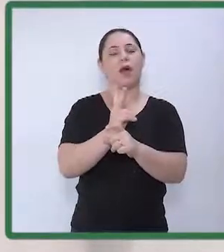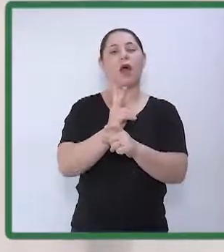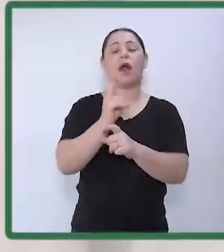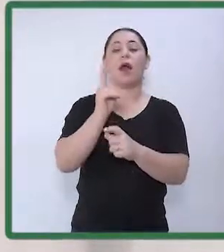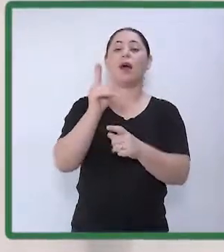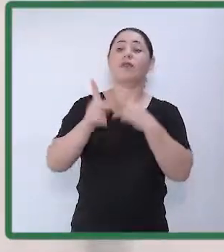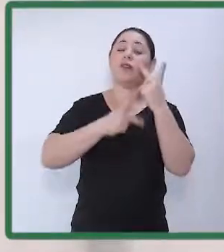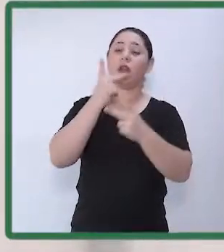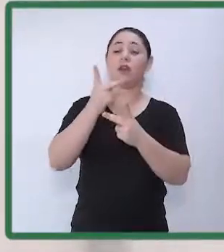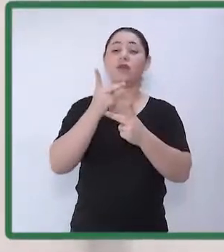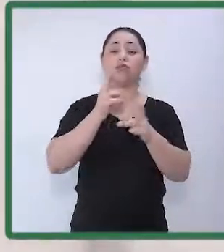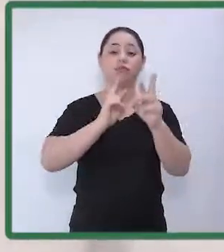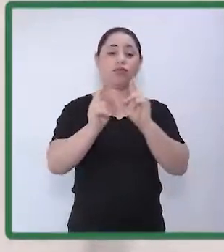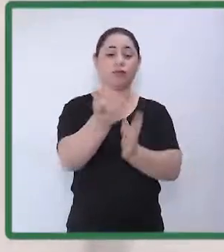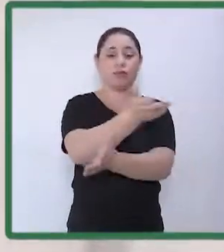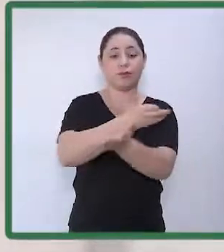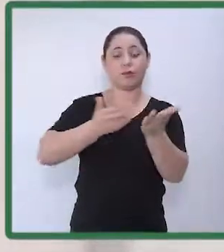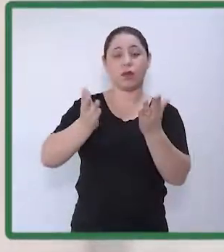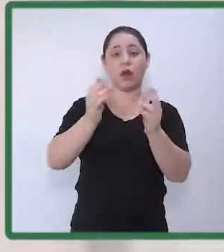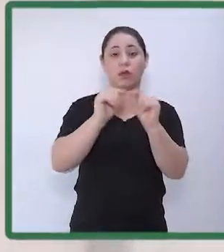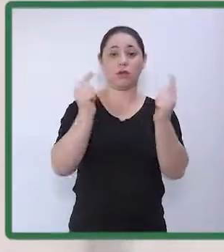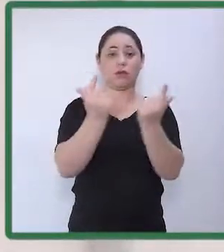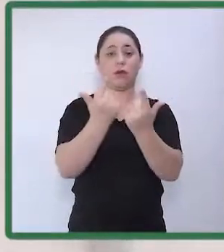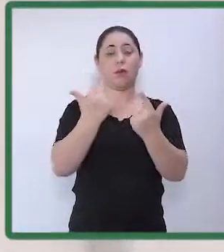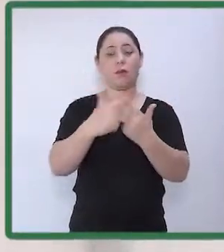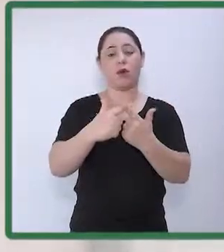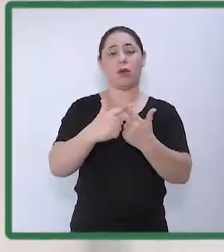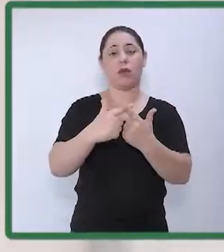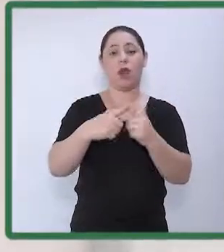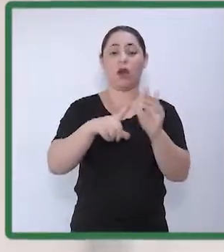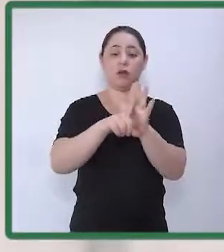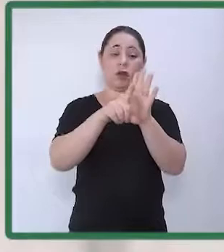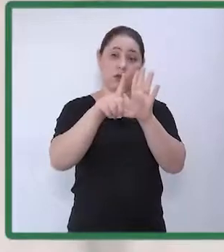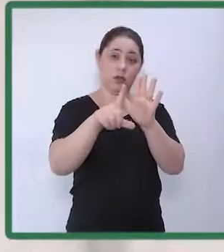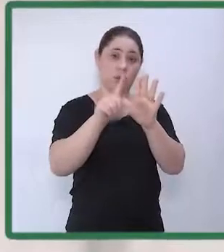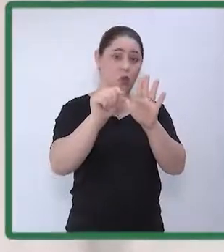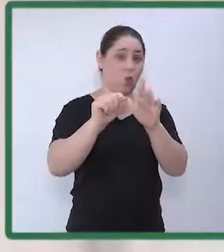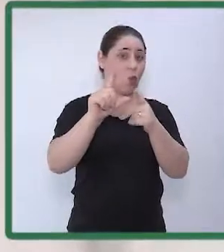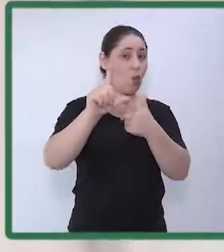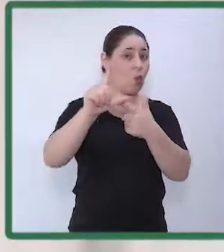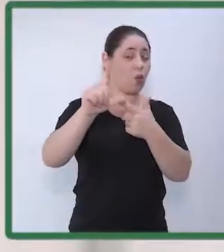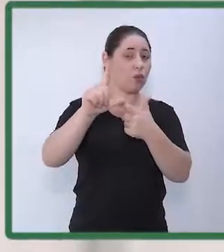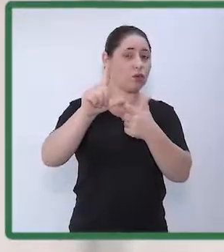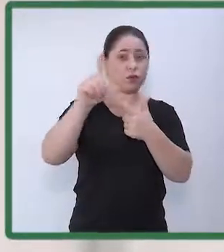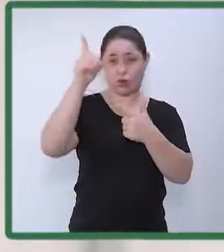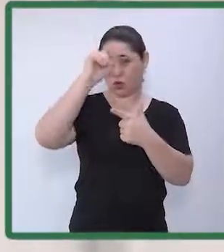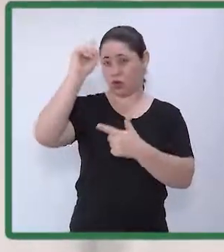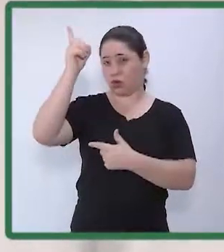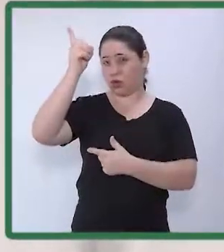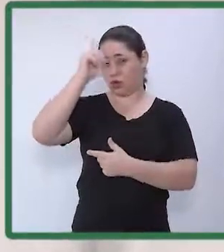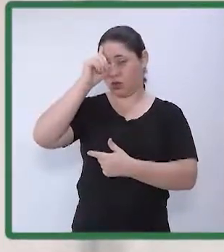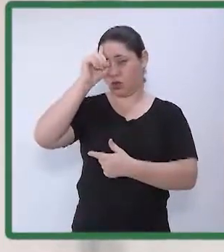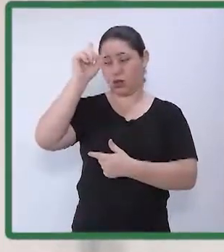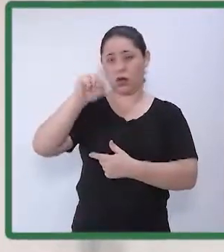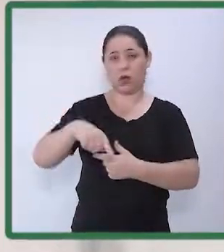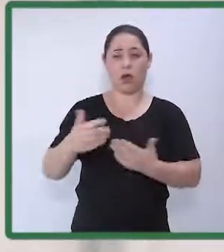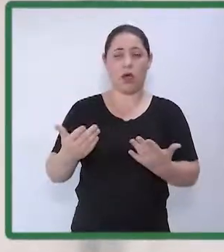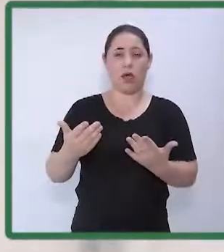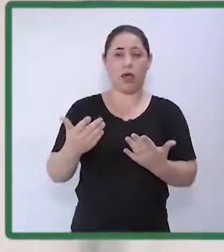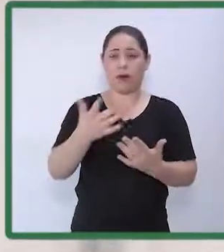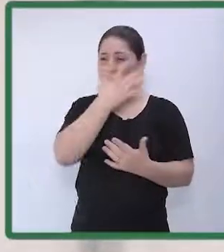diálogo muito bom com a Assembleia Legislativa, porque nós, do Poder Legislativo, nós estamos no dia a dia,